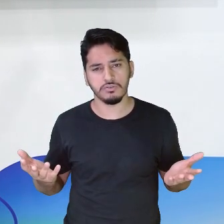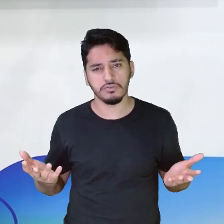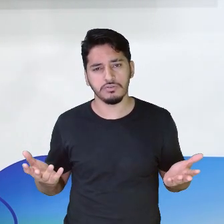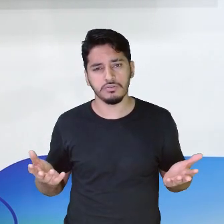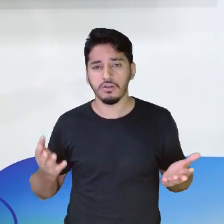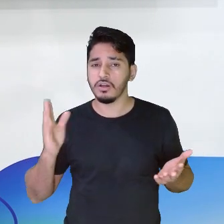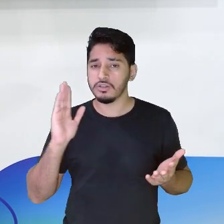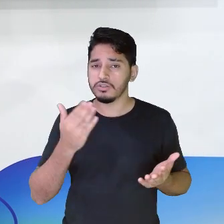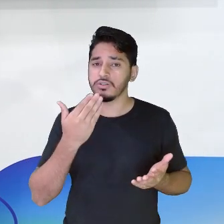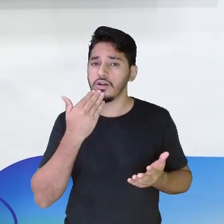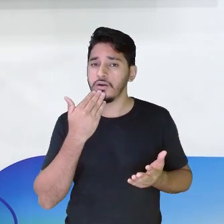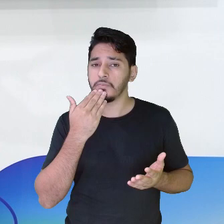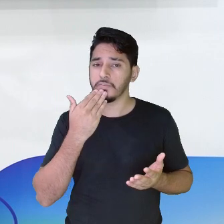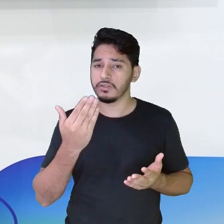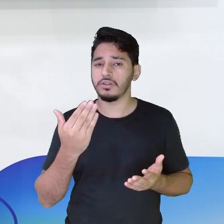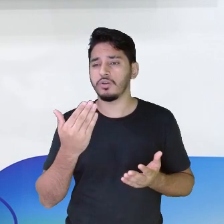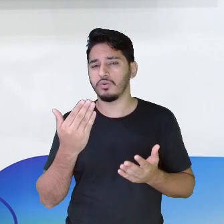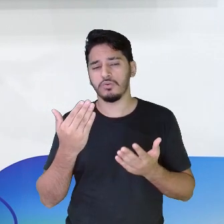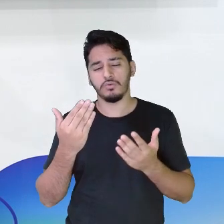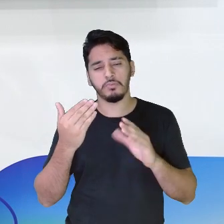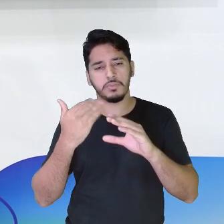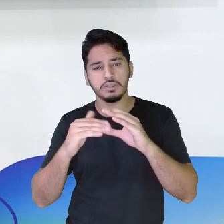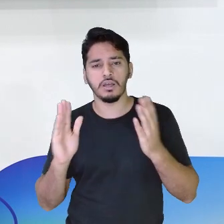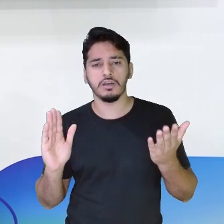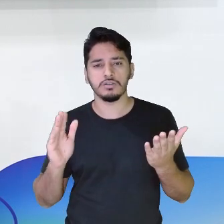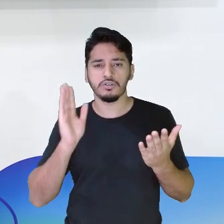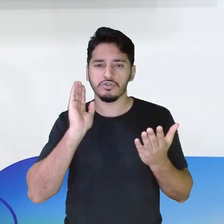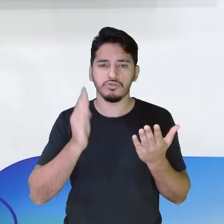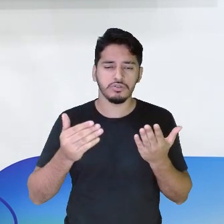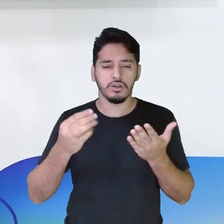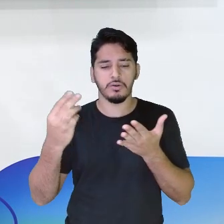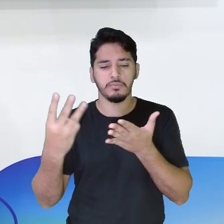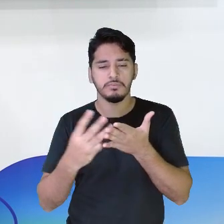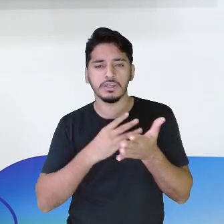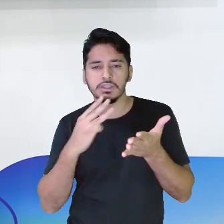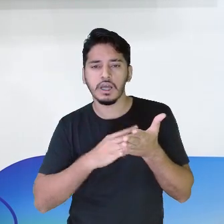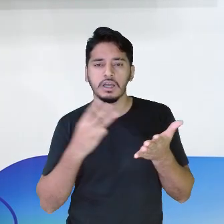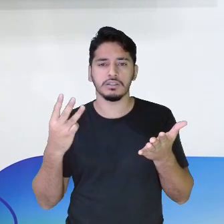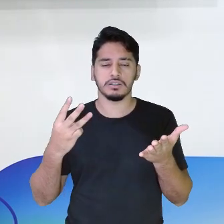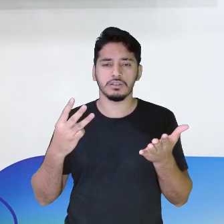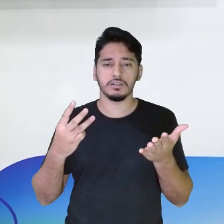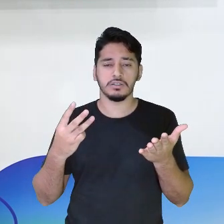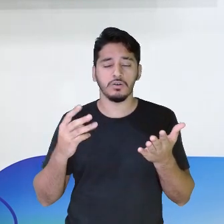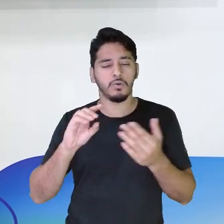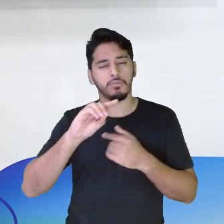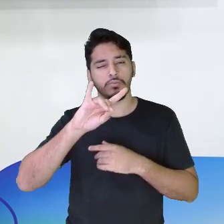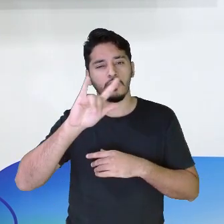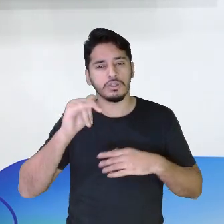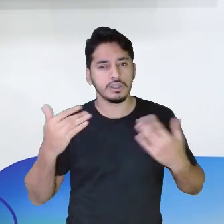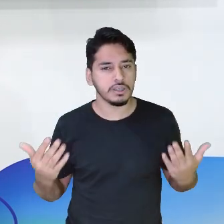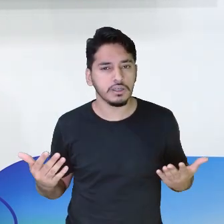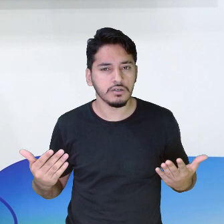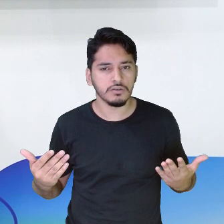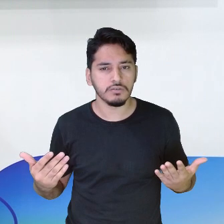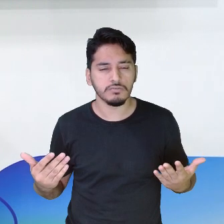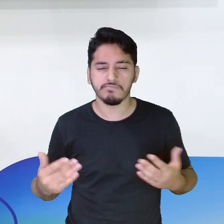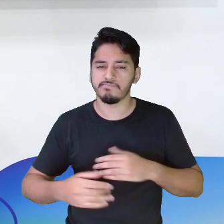Já mandou sua mensagem para mim hoje? Já mandou aquele bom dia que eu adoro